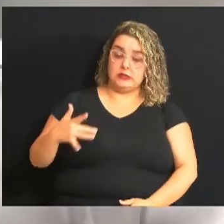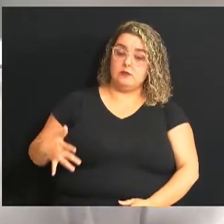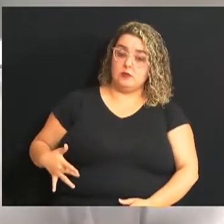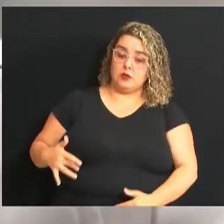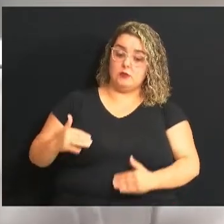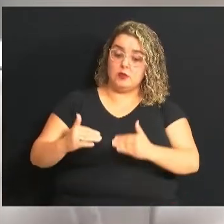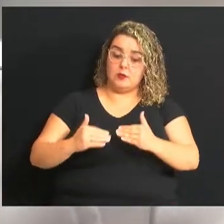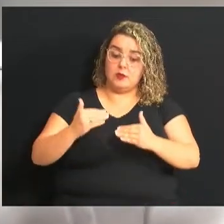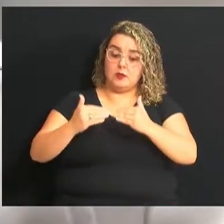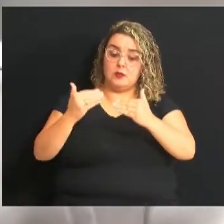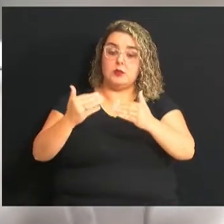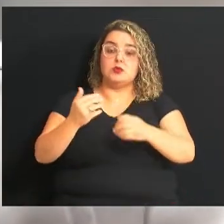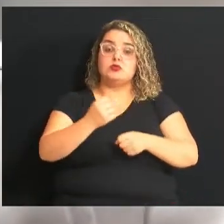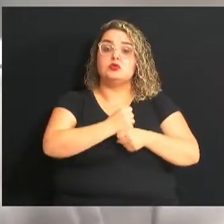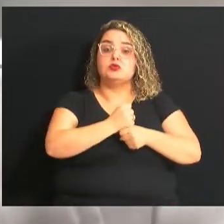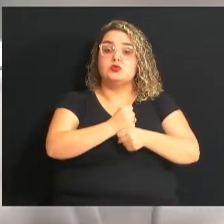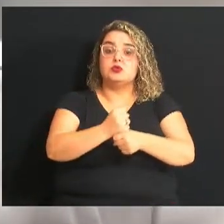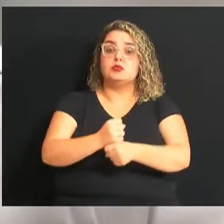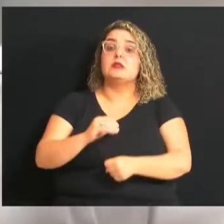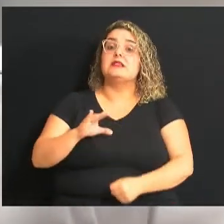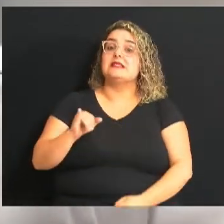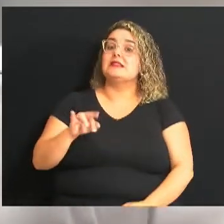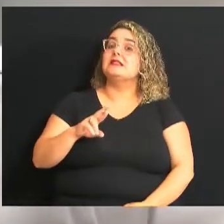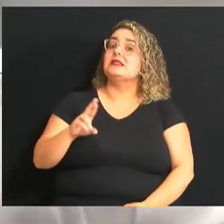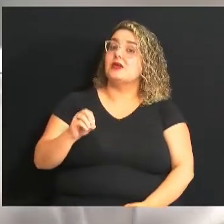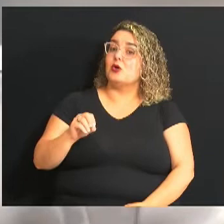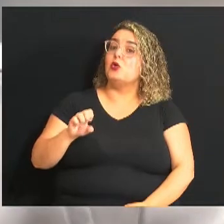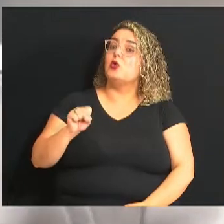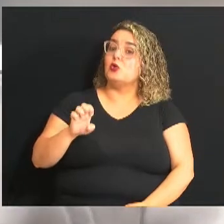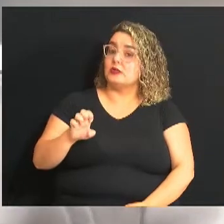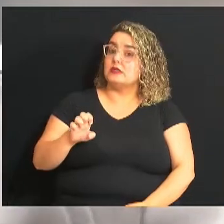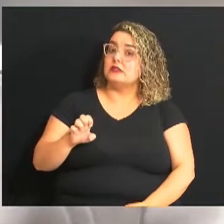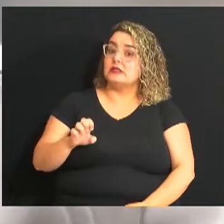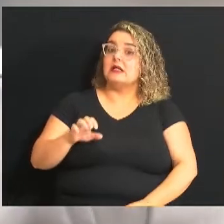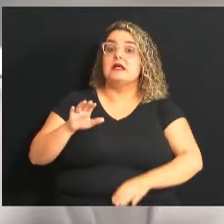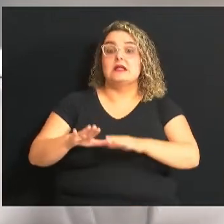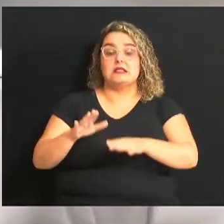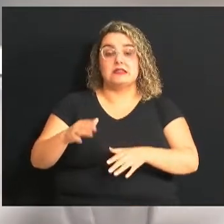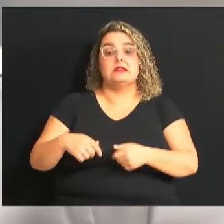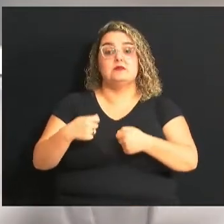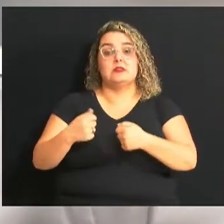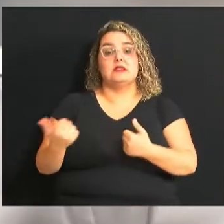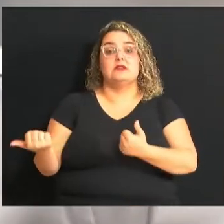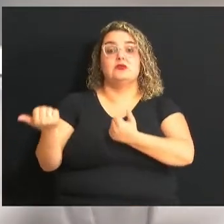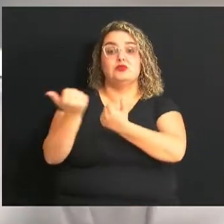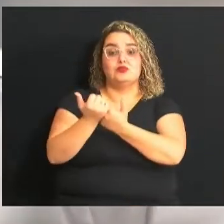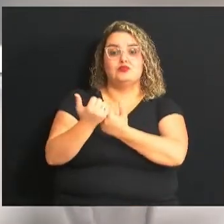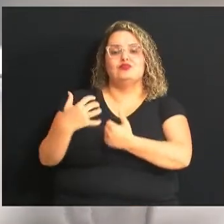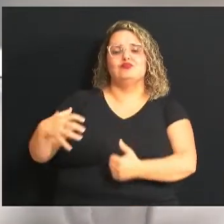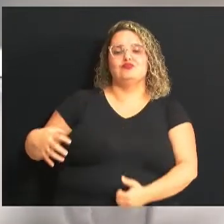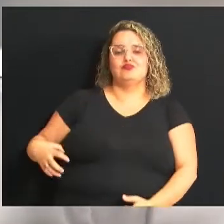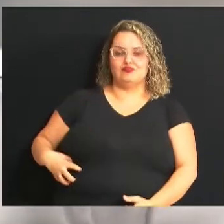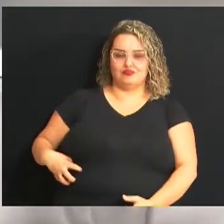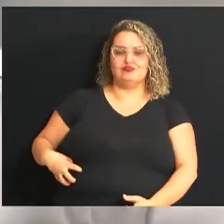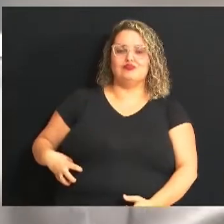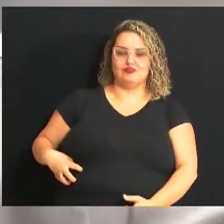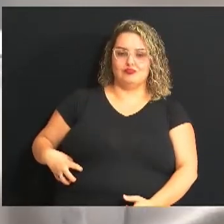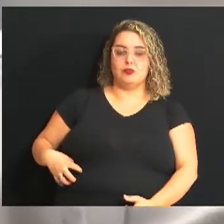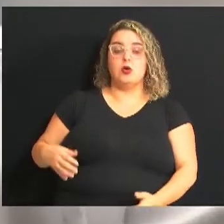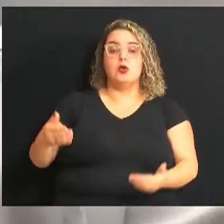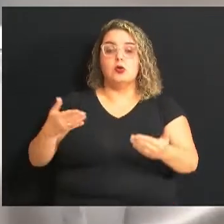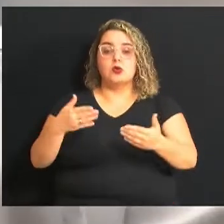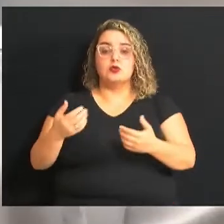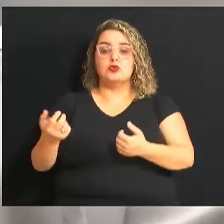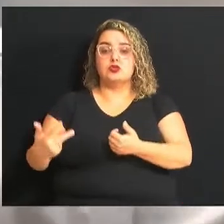com os anos, leva a cirrose, até necessitando de transplante de fígado. Hoje, a maior indicação de transplante